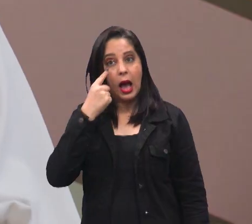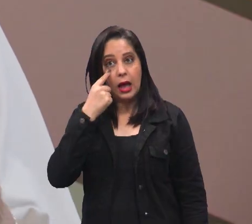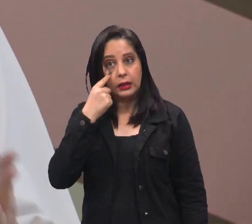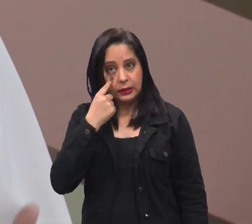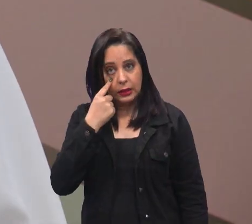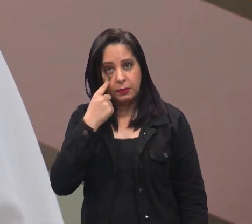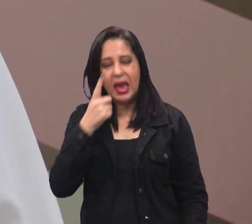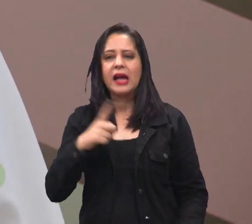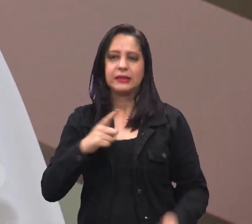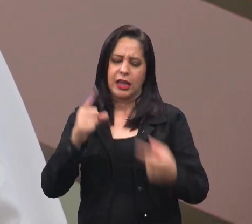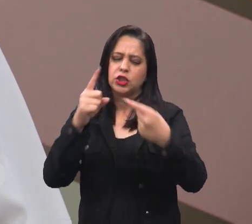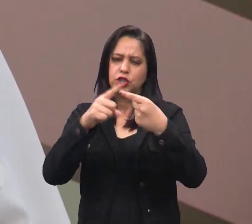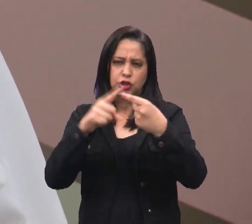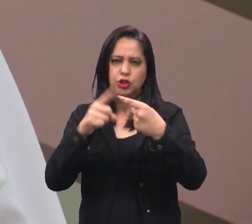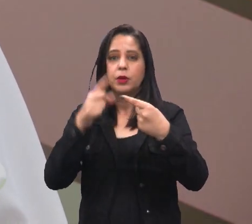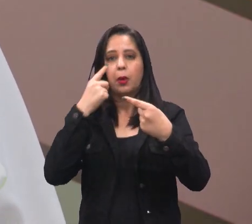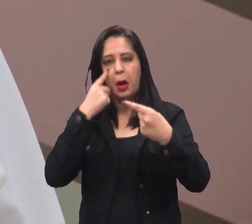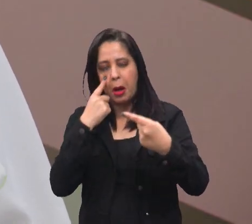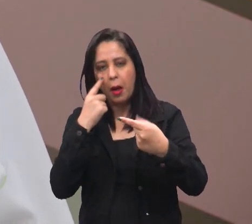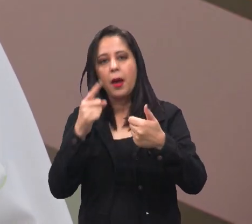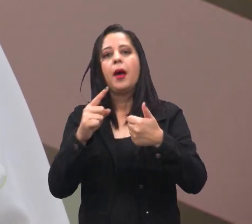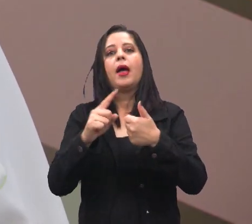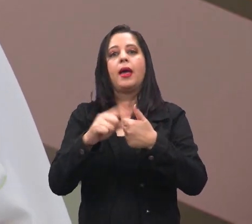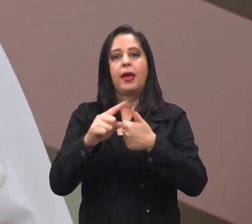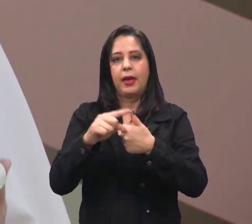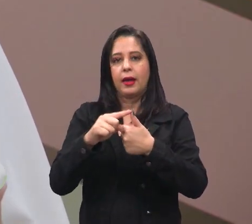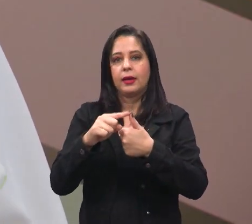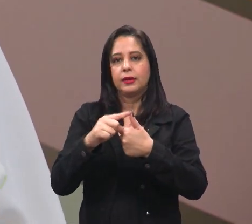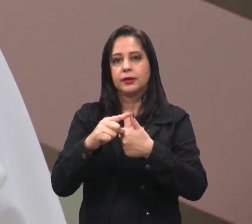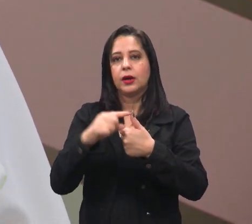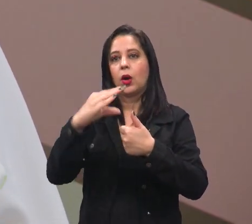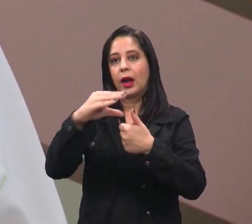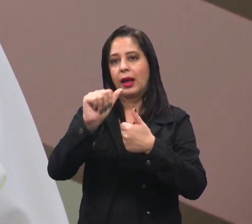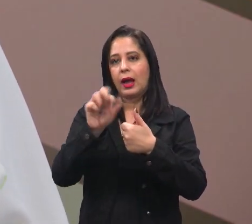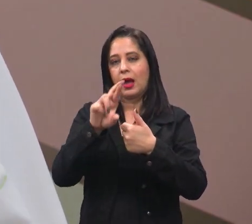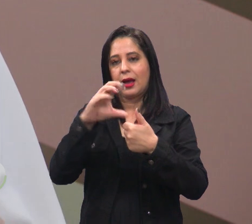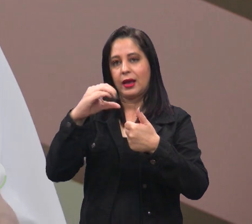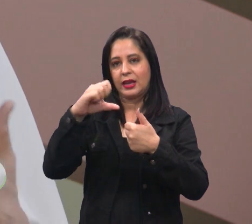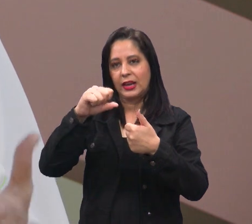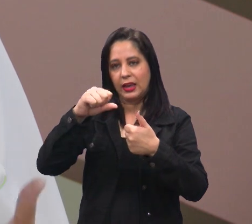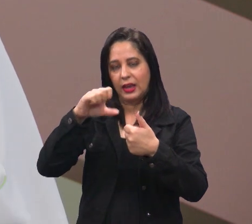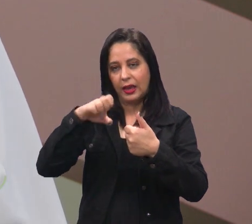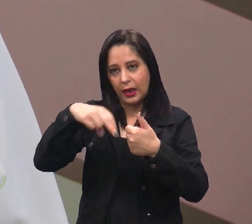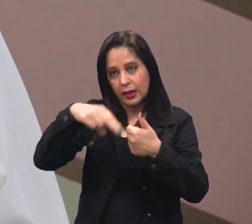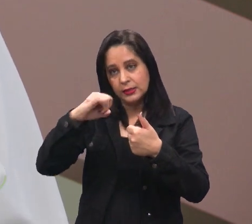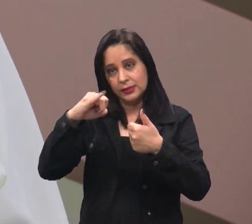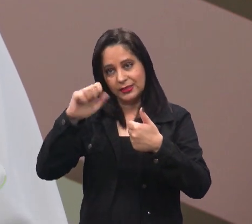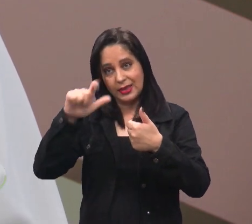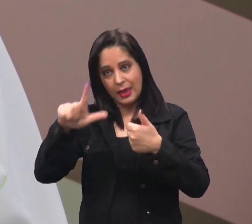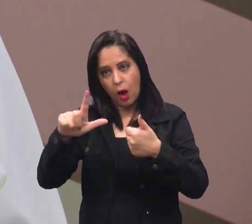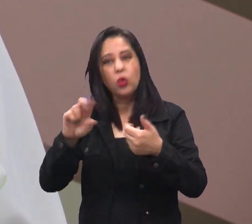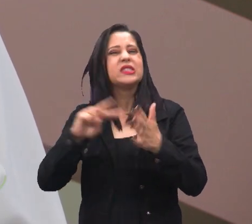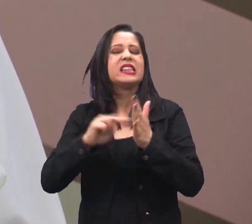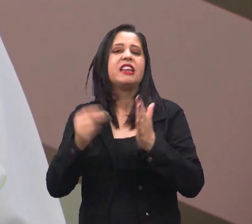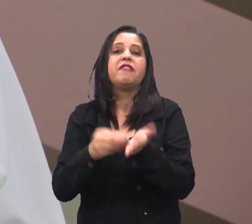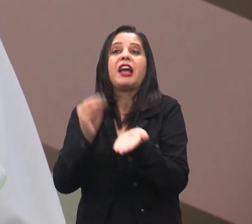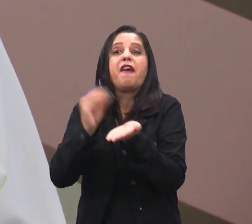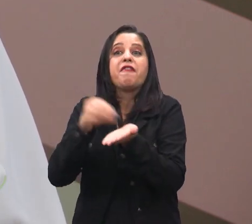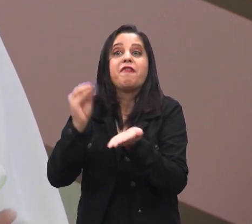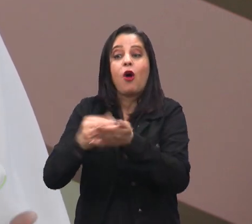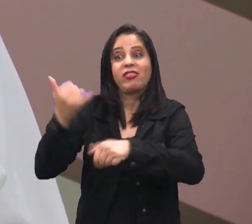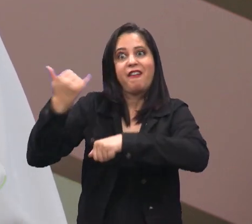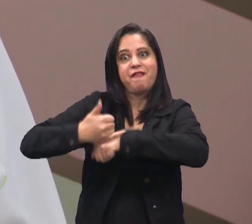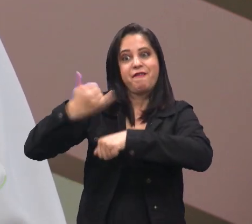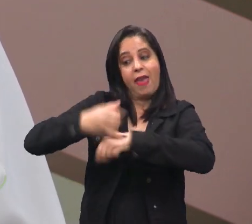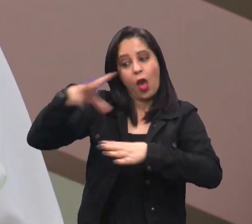existem vários tipos de anemia. A anemia mais comum é a anemia carencial, isto é, por deficiência principalmente de ferro,